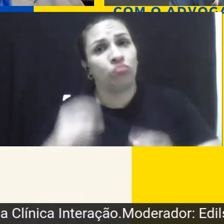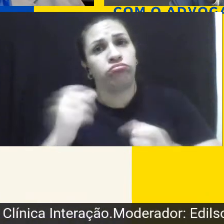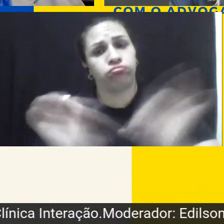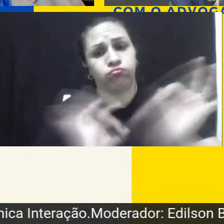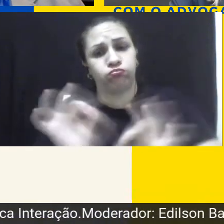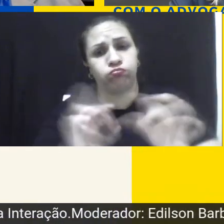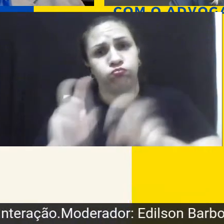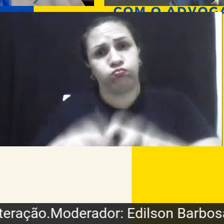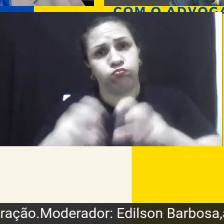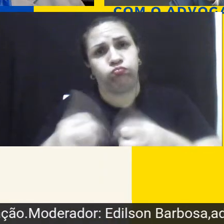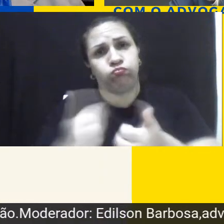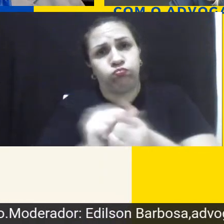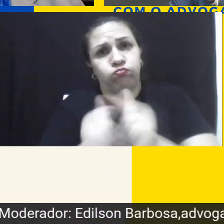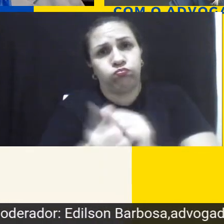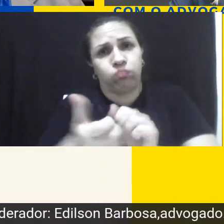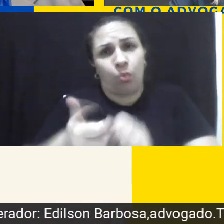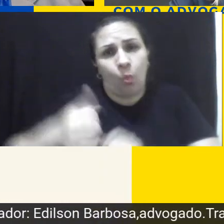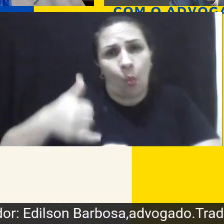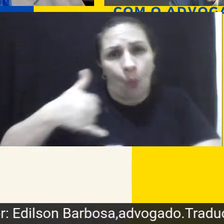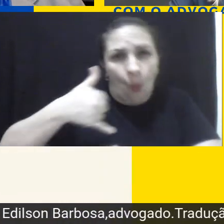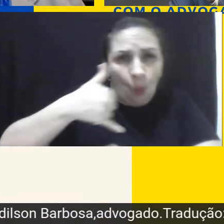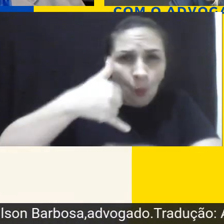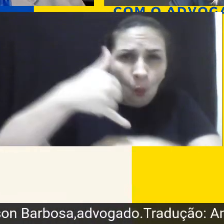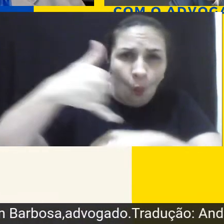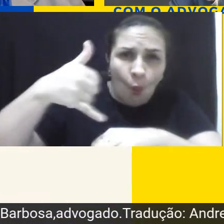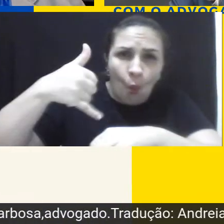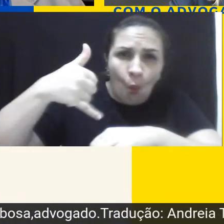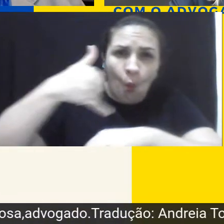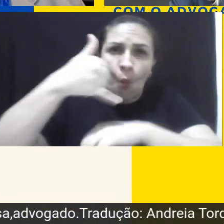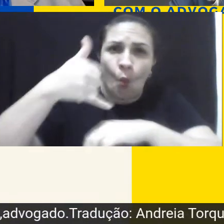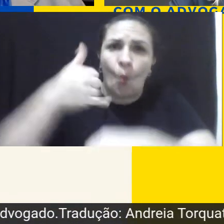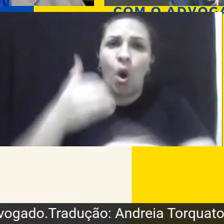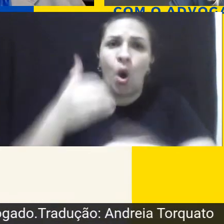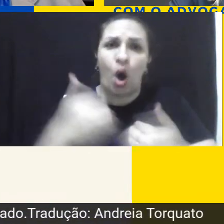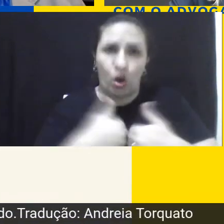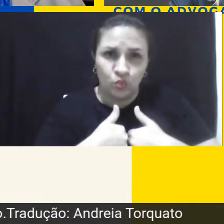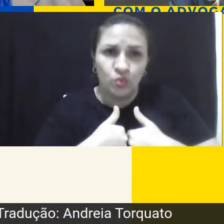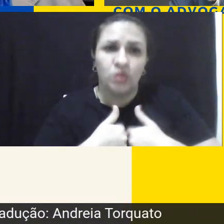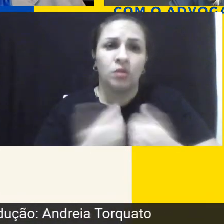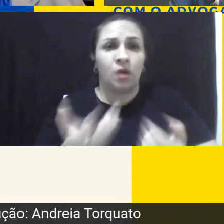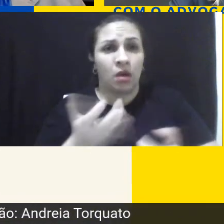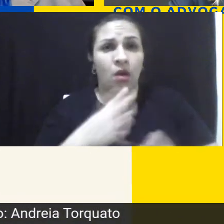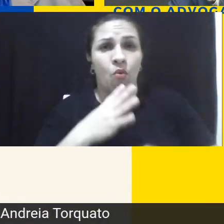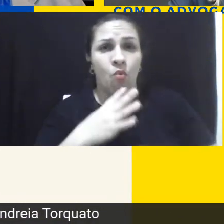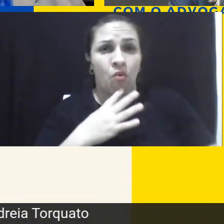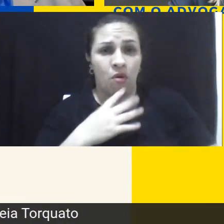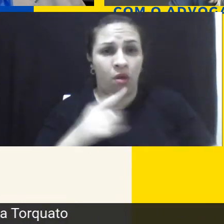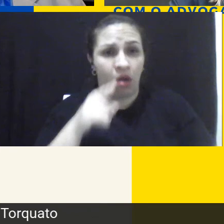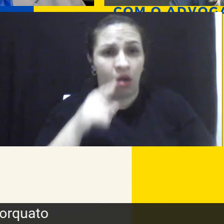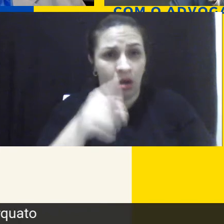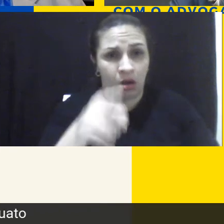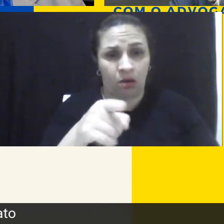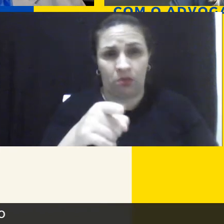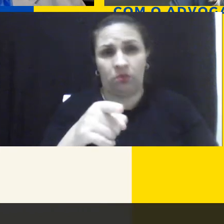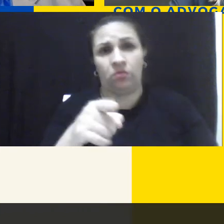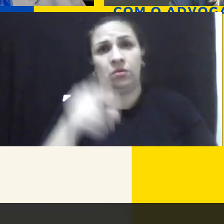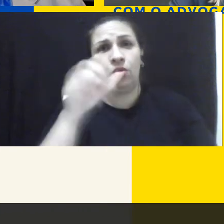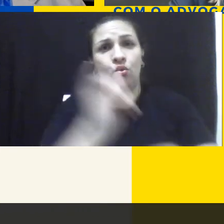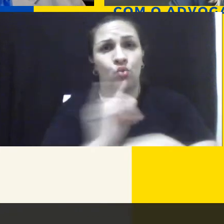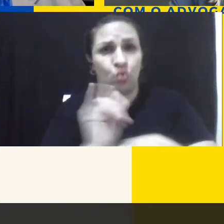extrair o óleo e fazer aqui os tratamentos que os autistas necessitam. Paula Paz, quem quiser, é só ir lá no